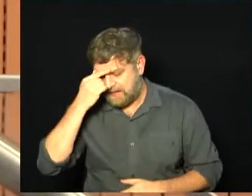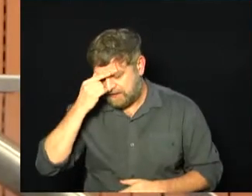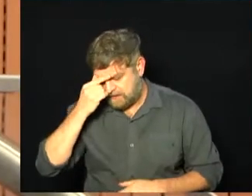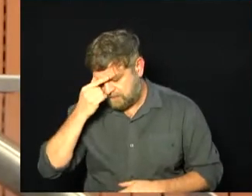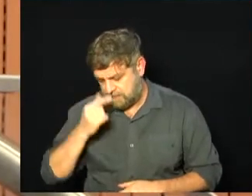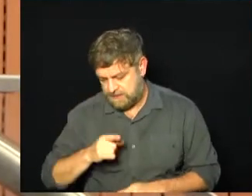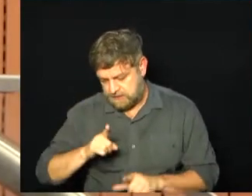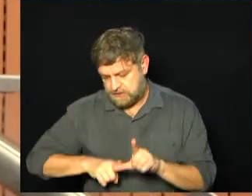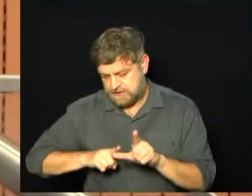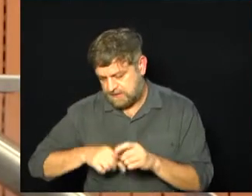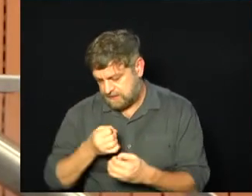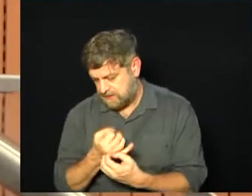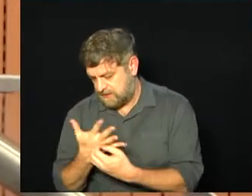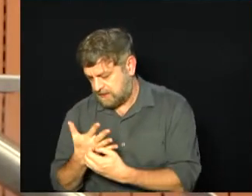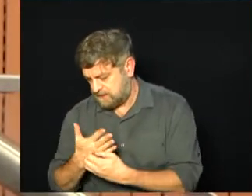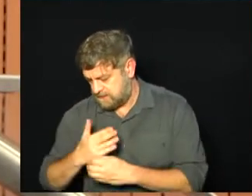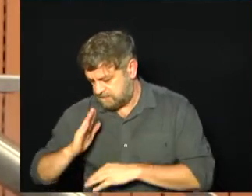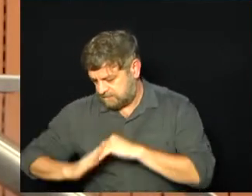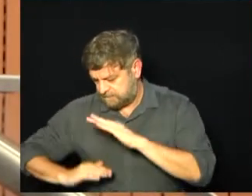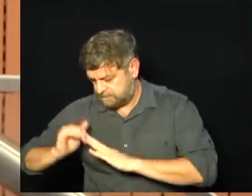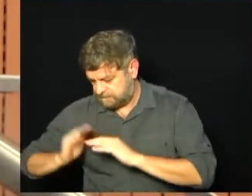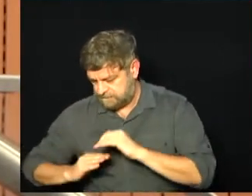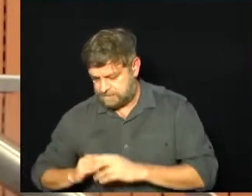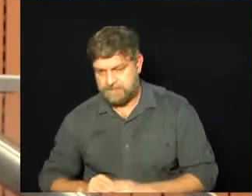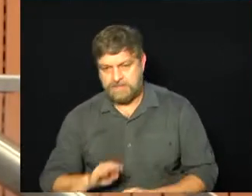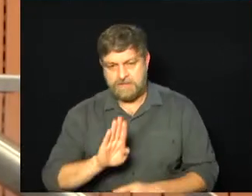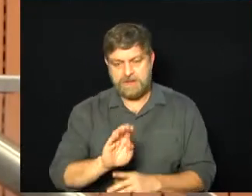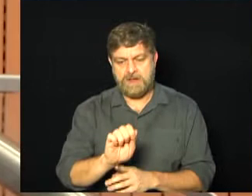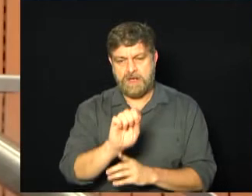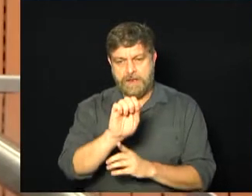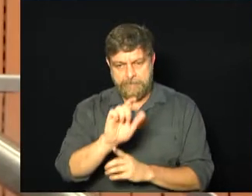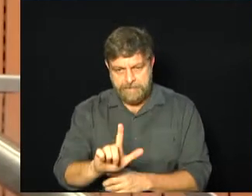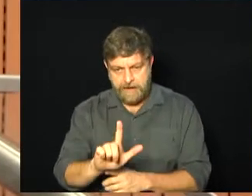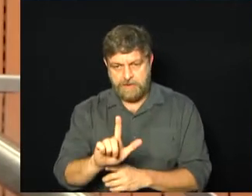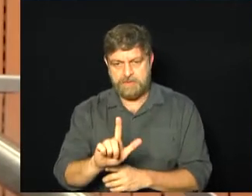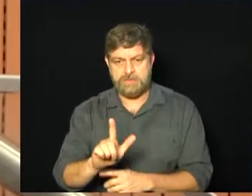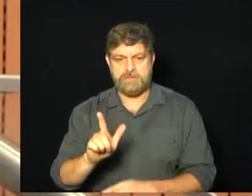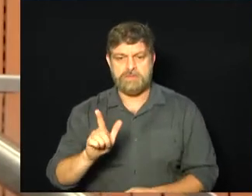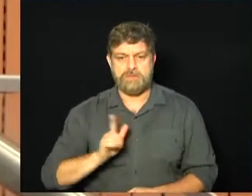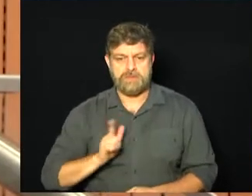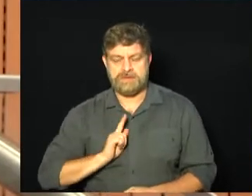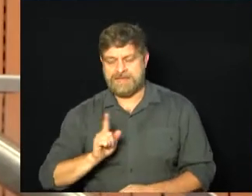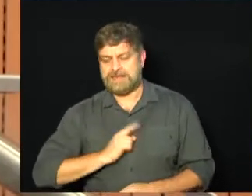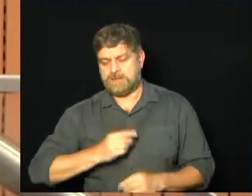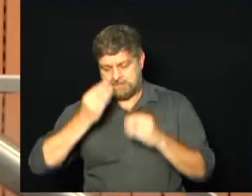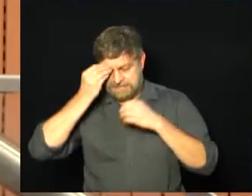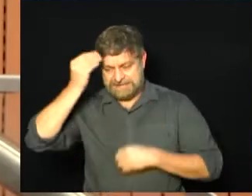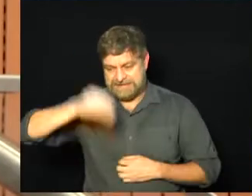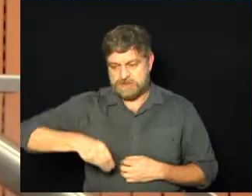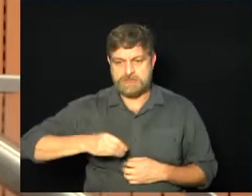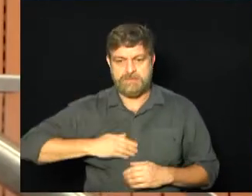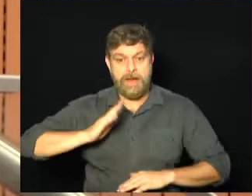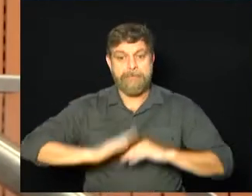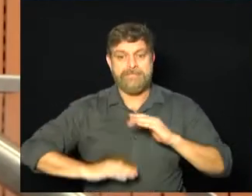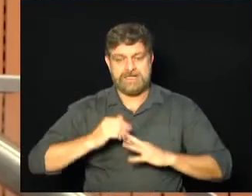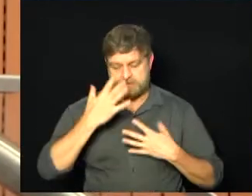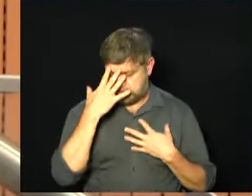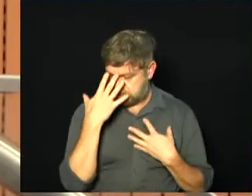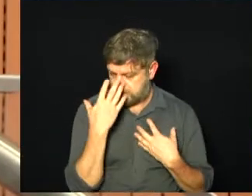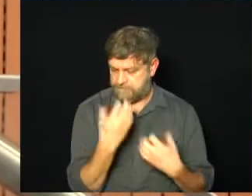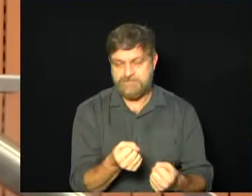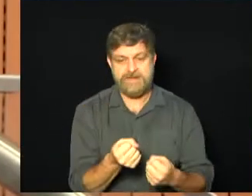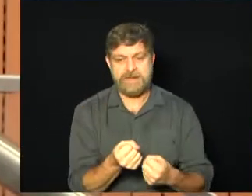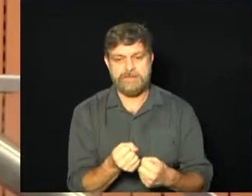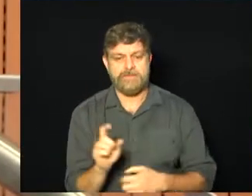importante, mas a ABAL tem feito, pelo menos tem não desistido, o ato de fé. Né? O ato de fé não é